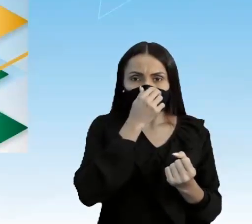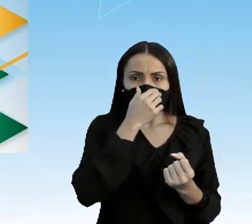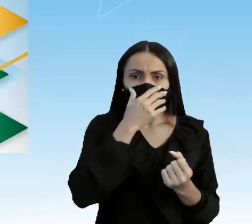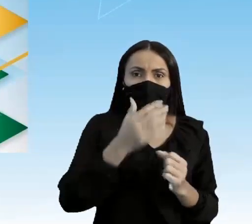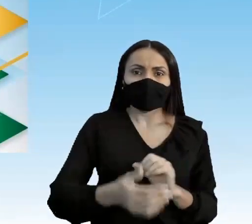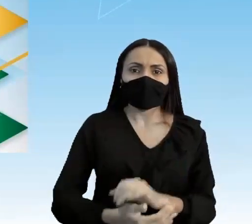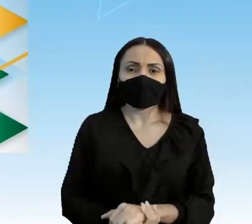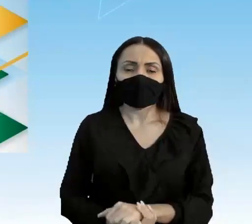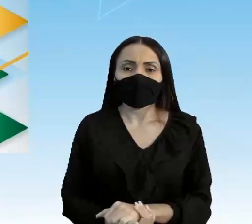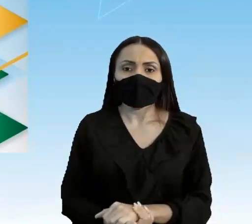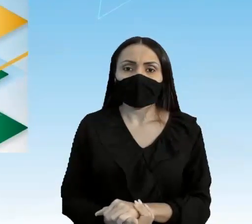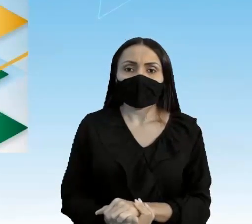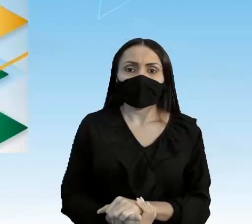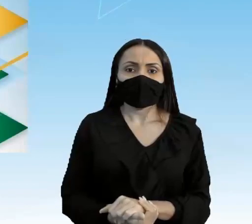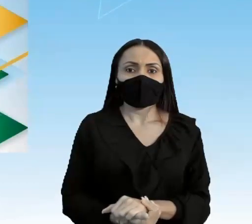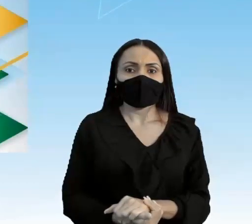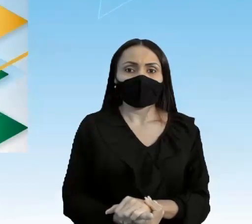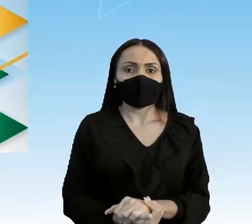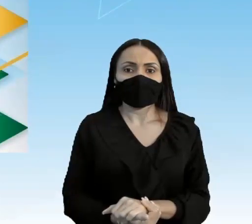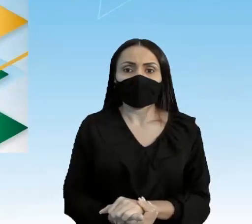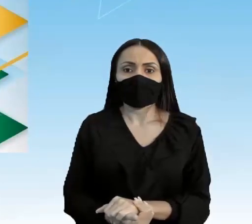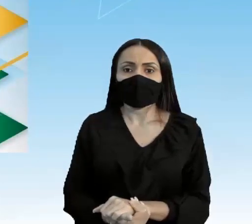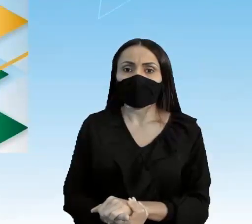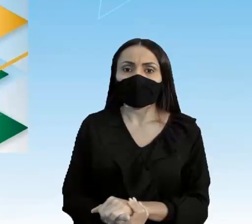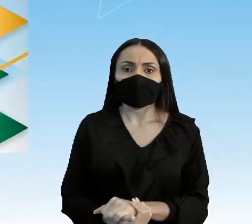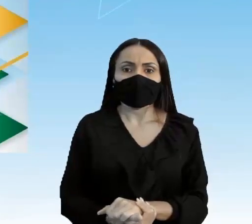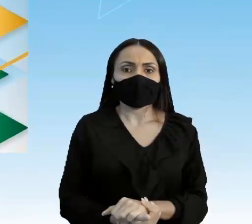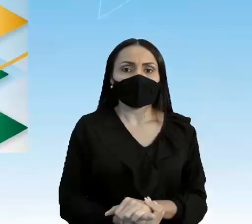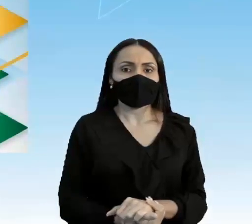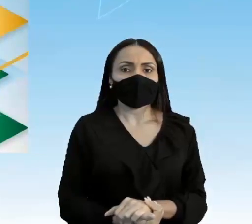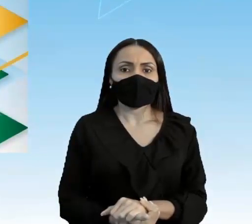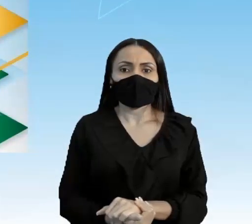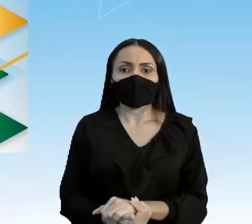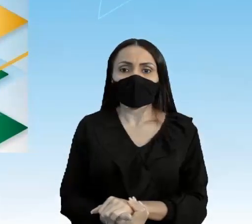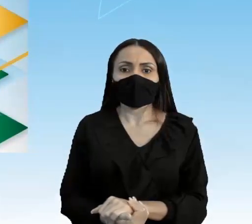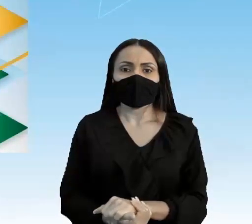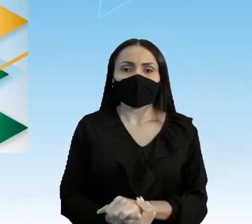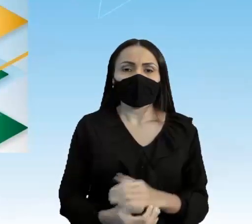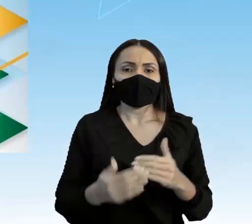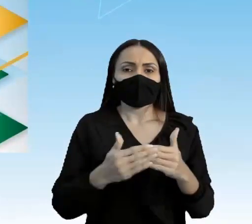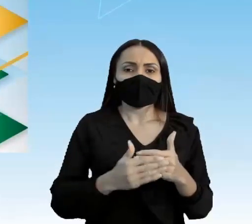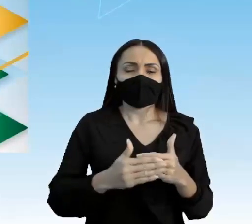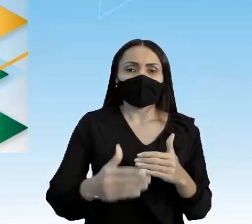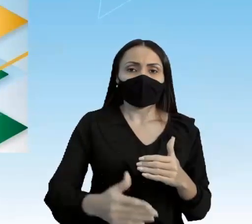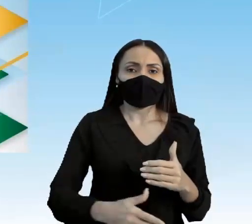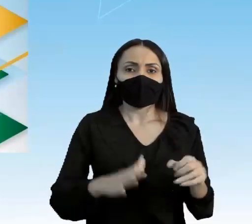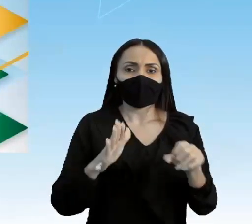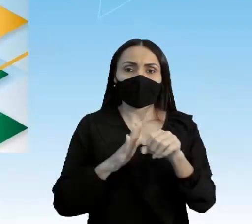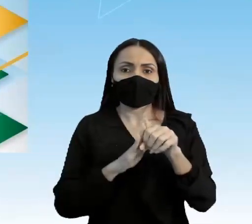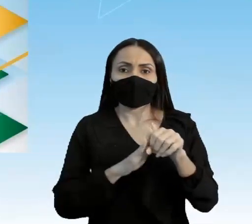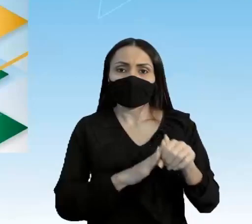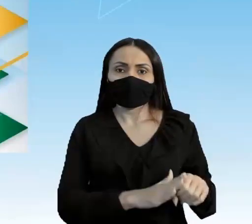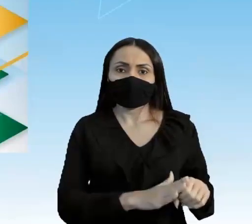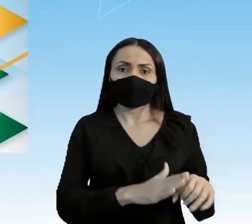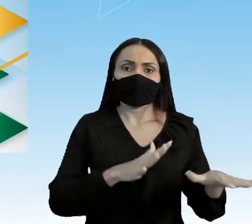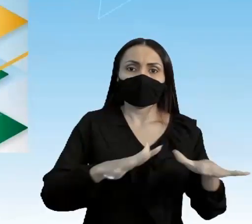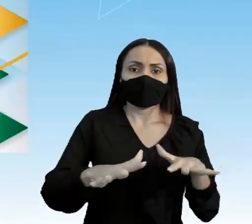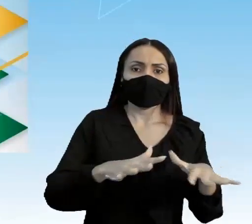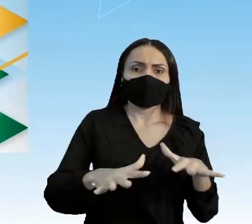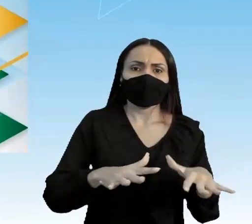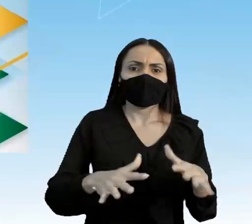chapetones, fuzilaram o padre Hidalgo. Durante a repressão do movimento camponês,